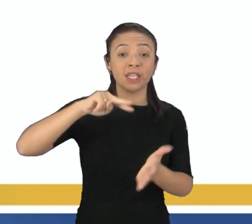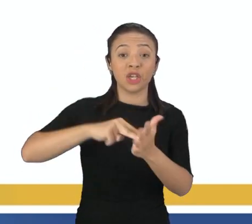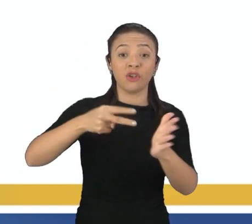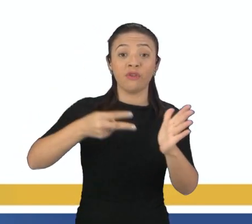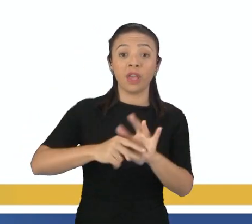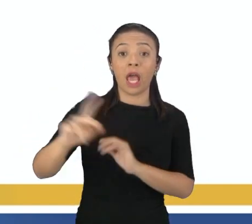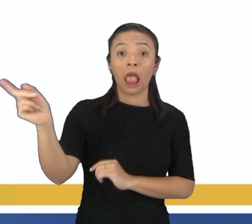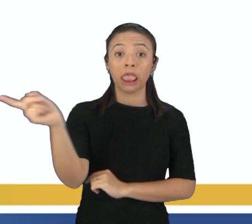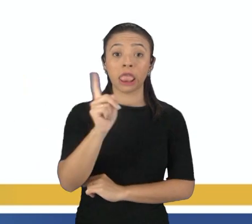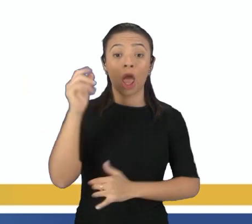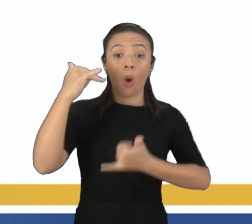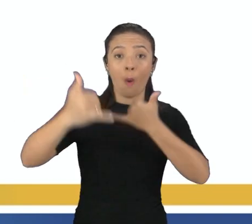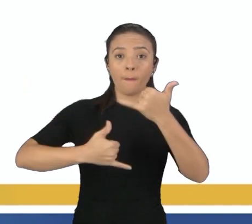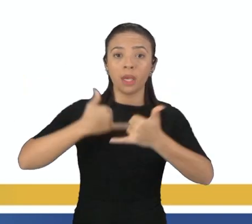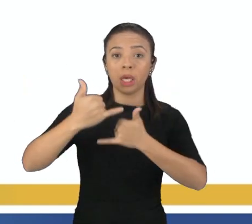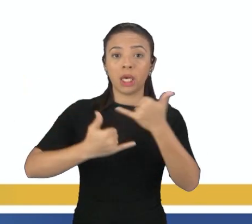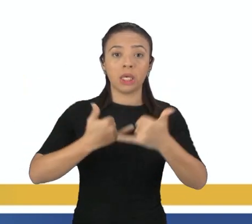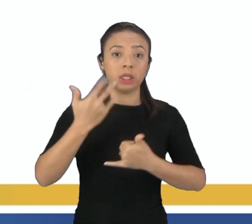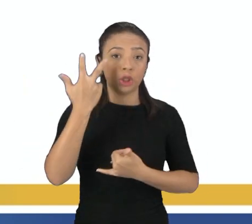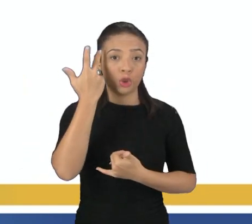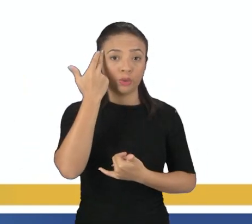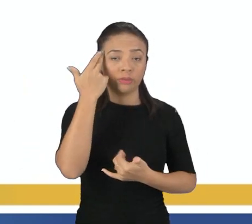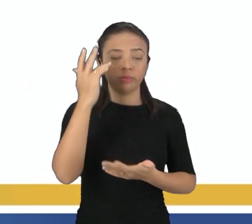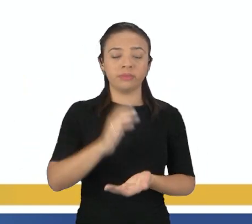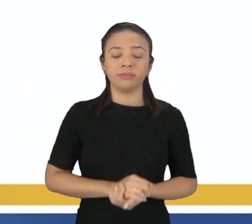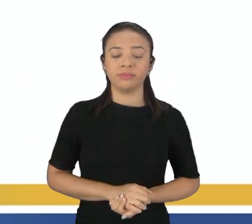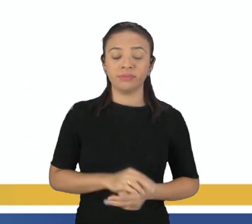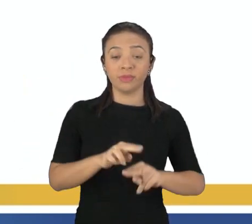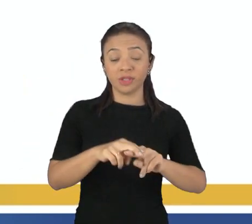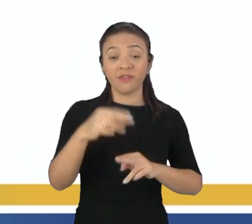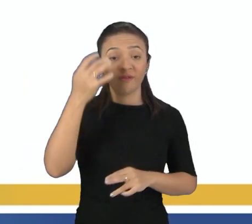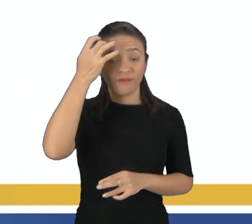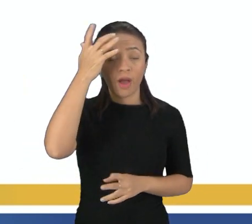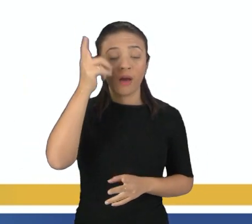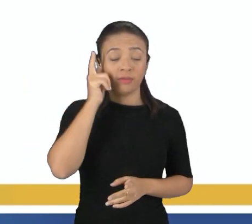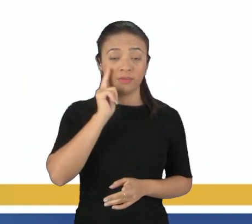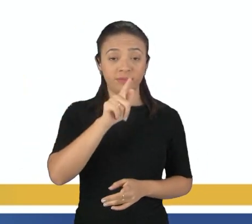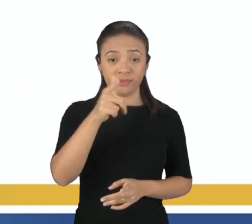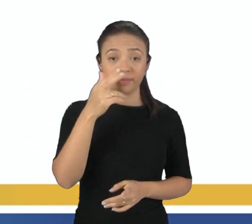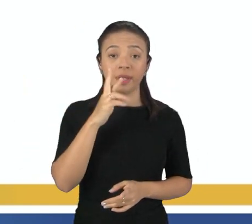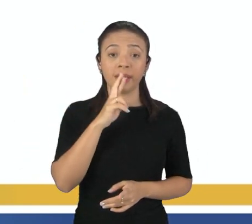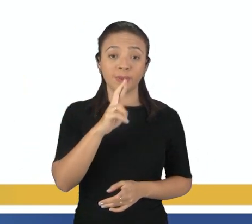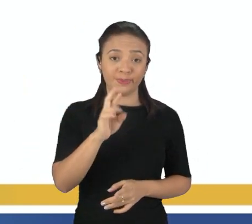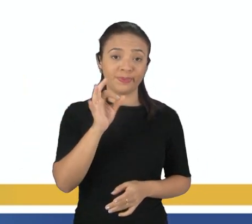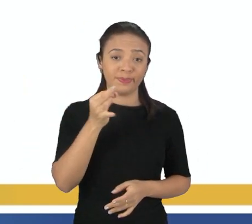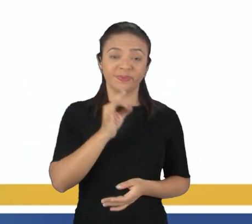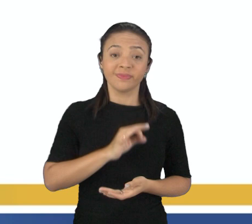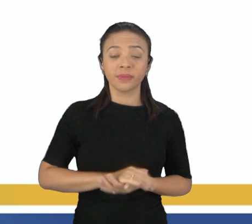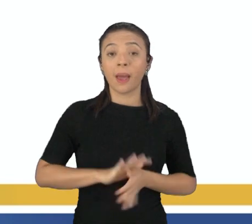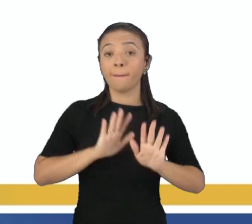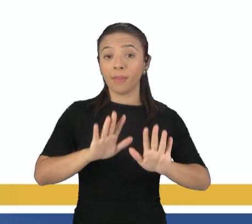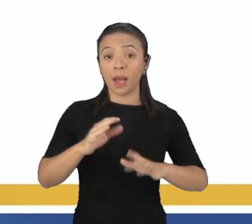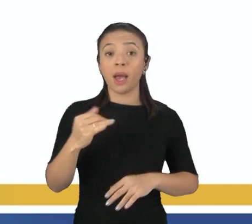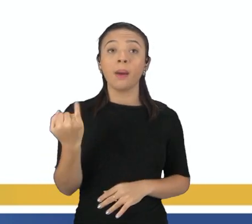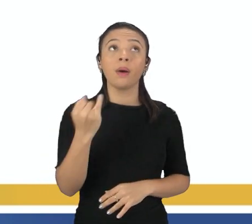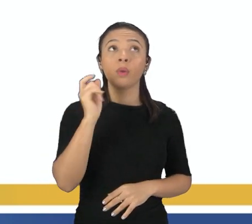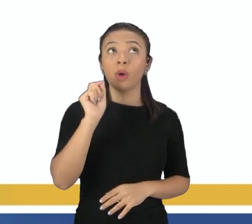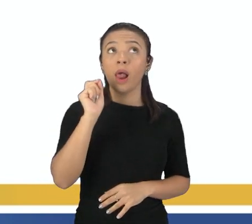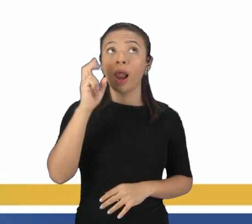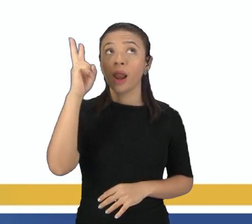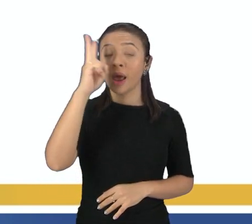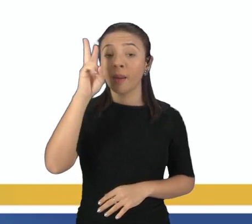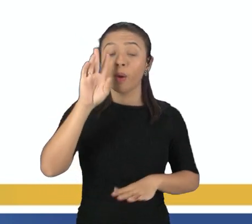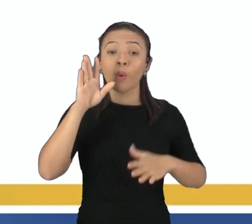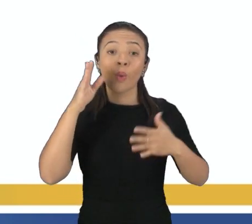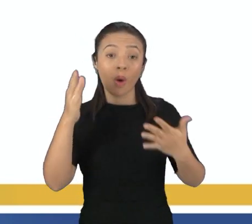brincadeiras tradicionais. Então vai ser bem fácil vocês responderem essa questão. A gente só tem que lembrar quais são os jogos